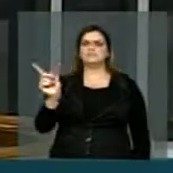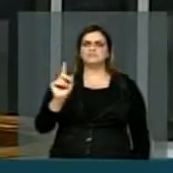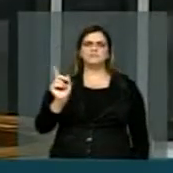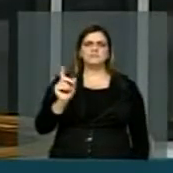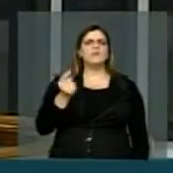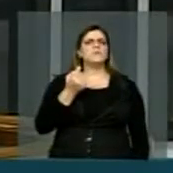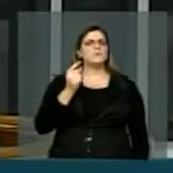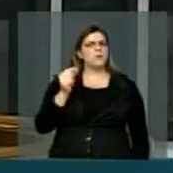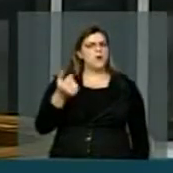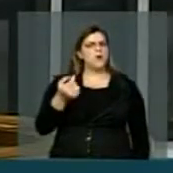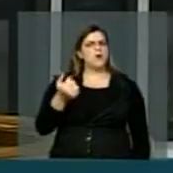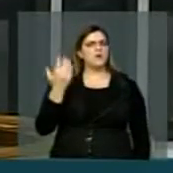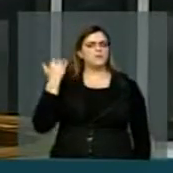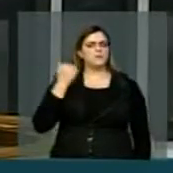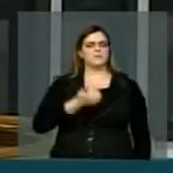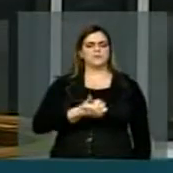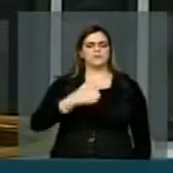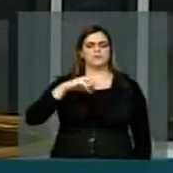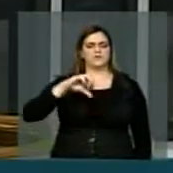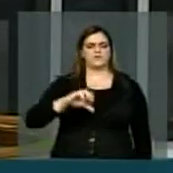XX, não. Foi